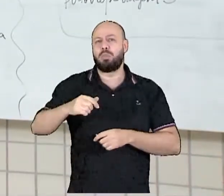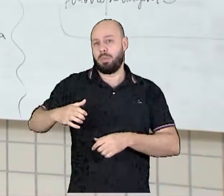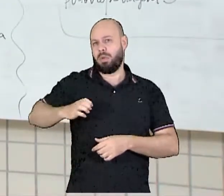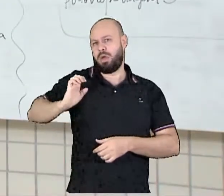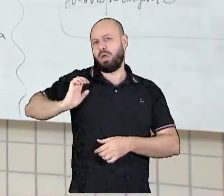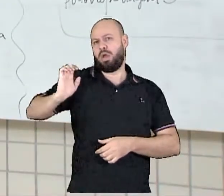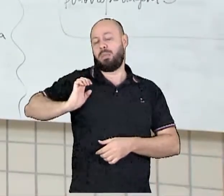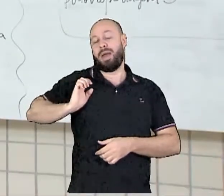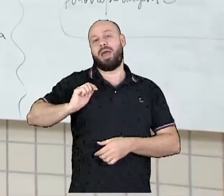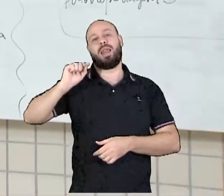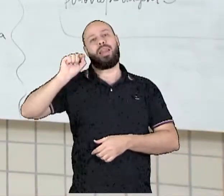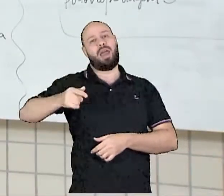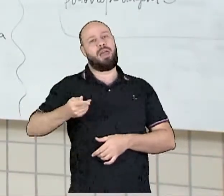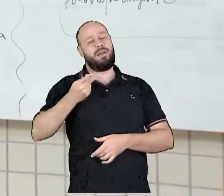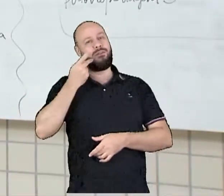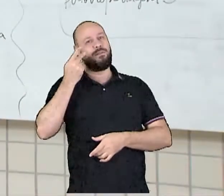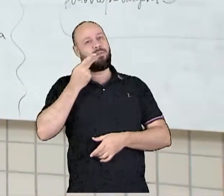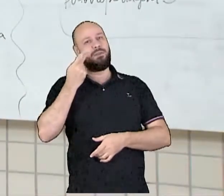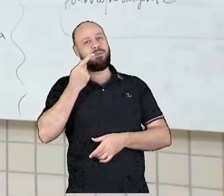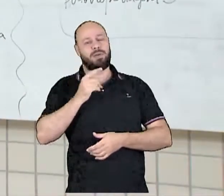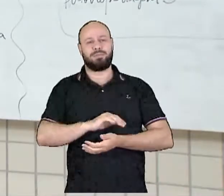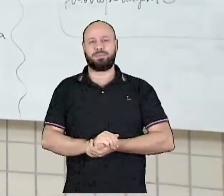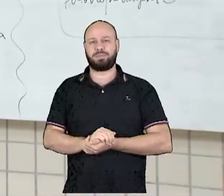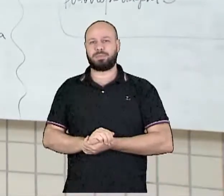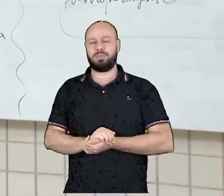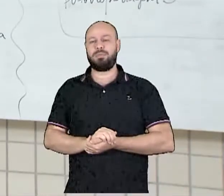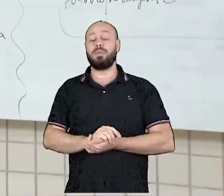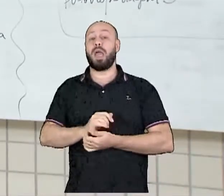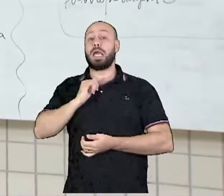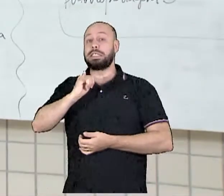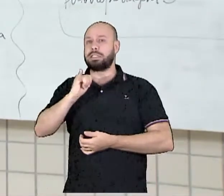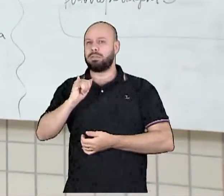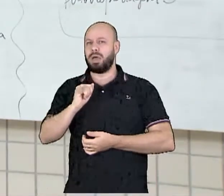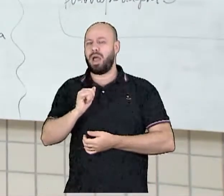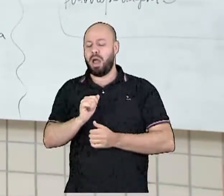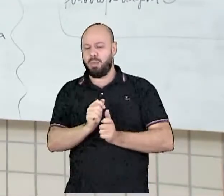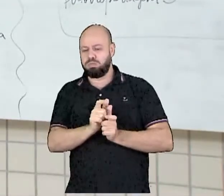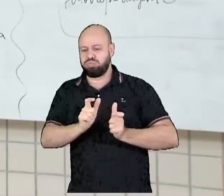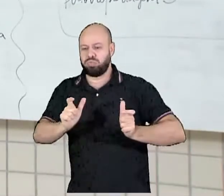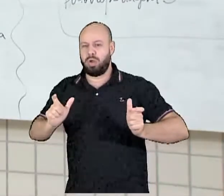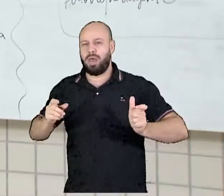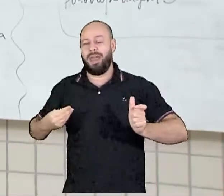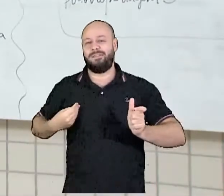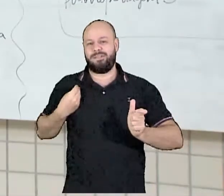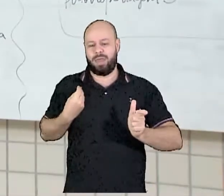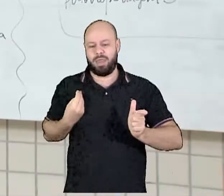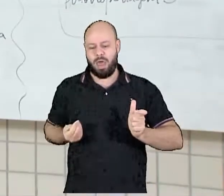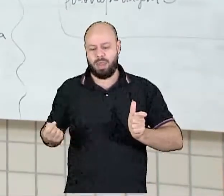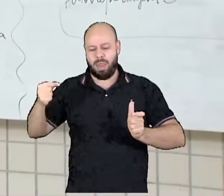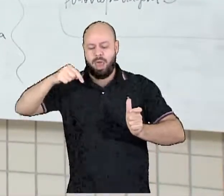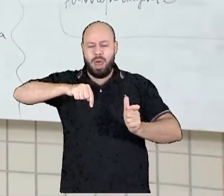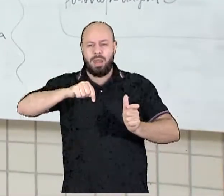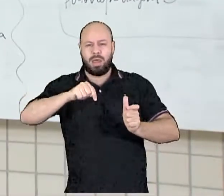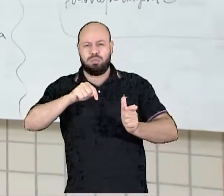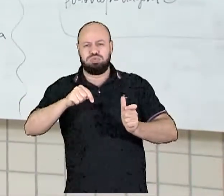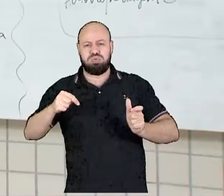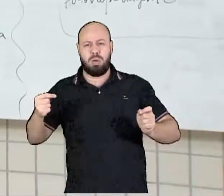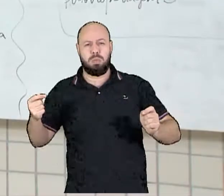quê? De Fortaleza. Confirmam, para muitos, a vida não cabe no espaço urbano que lhe